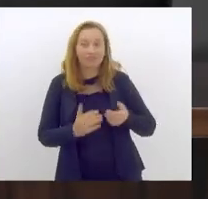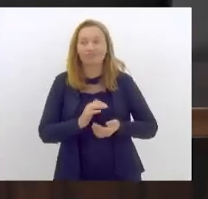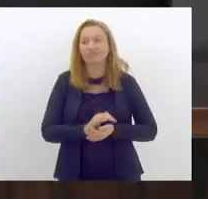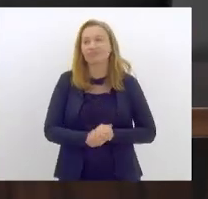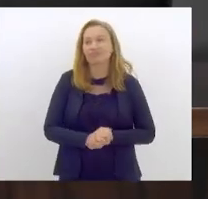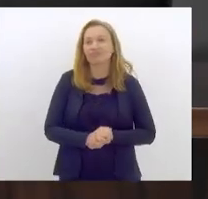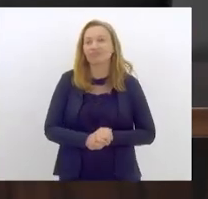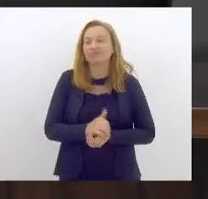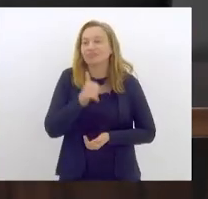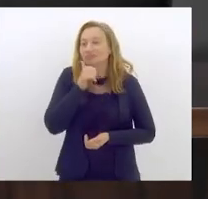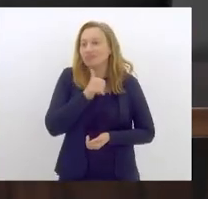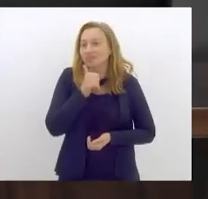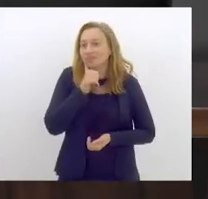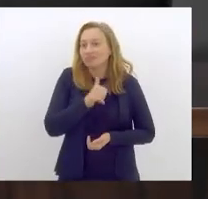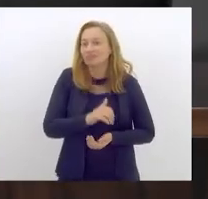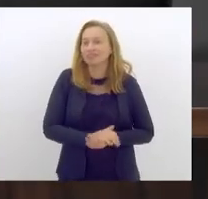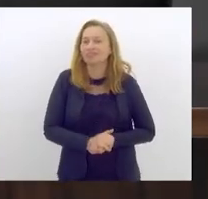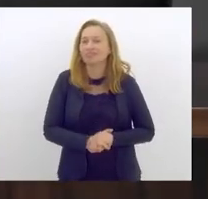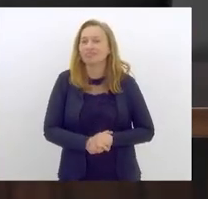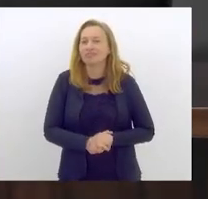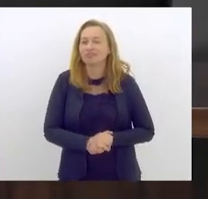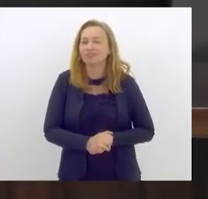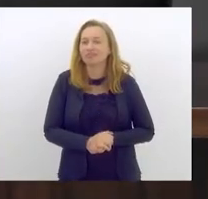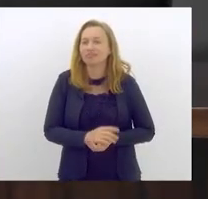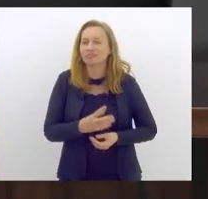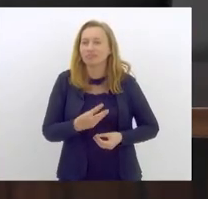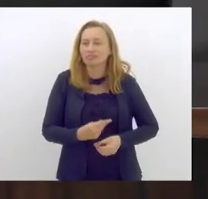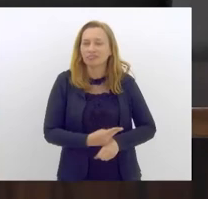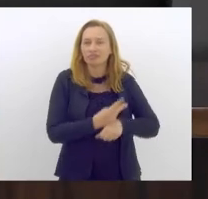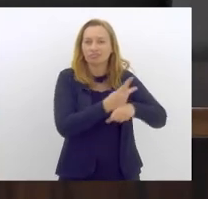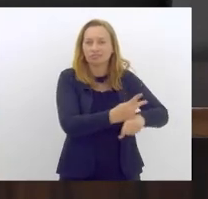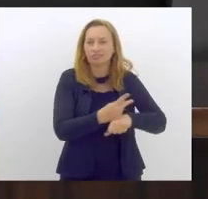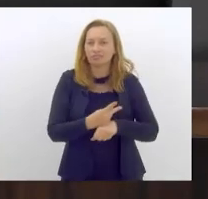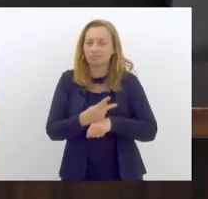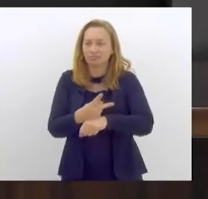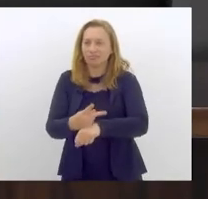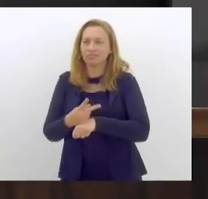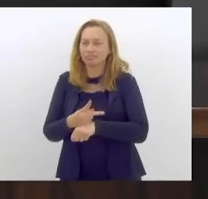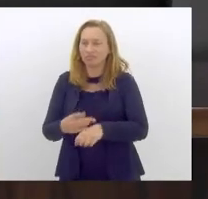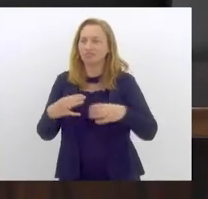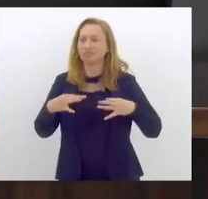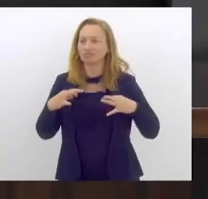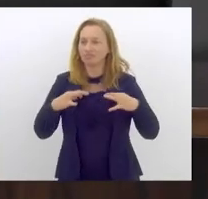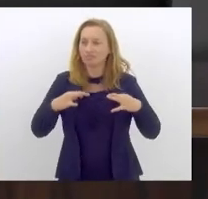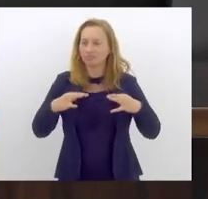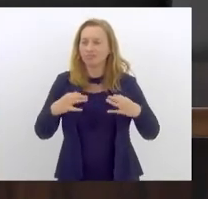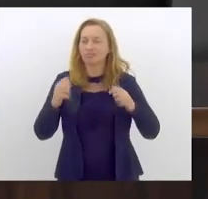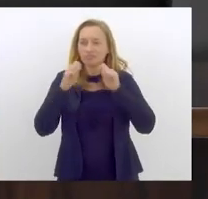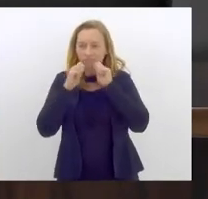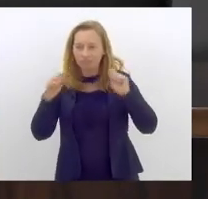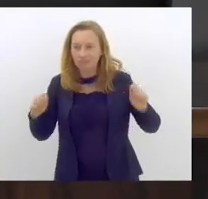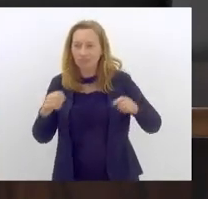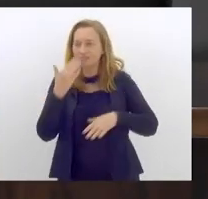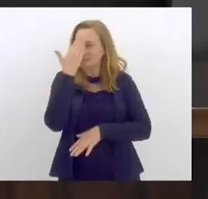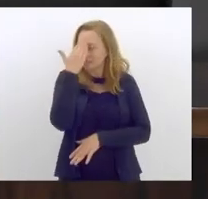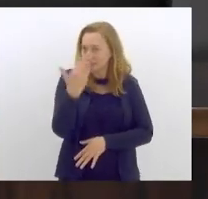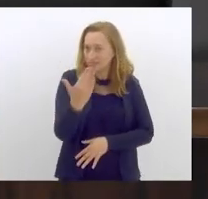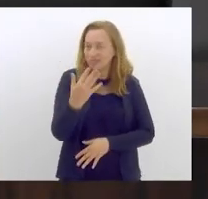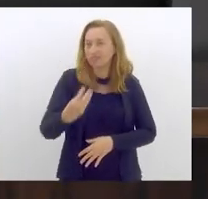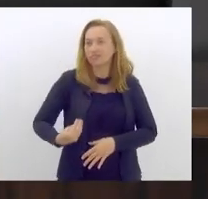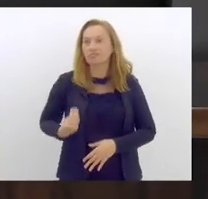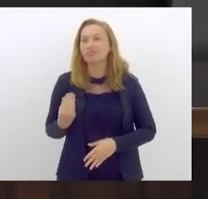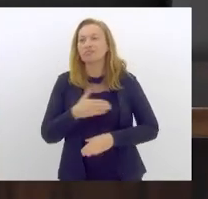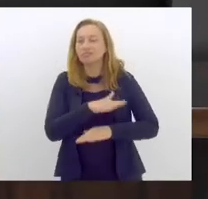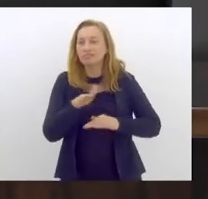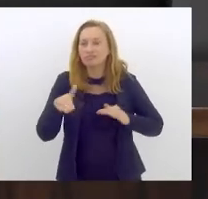as meninas vão entregar as camisetas para os assessores e eu agradeço a